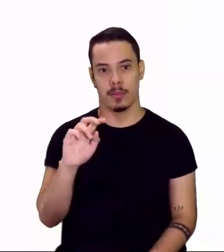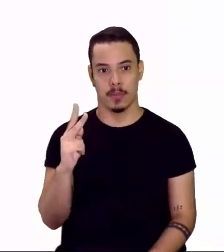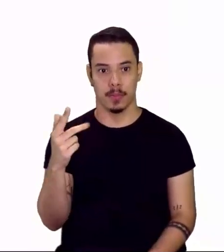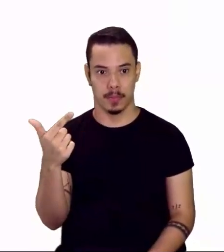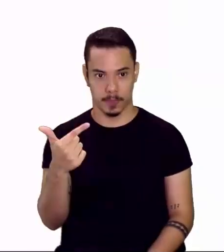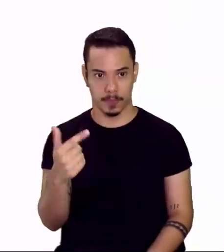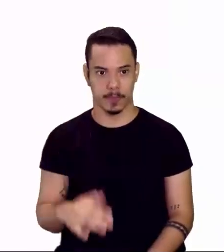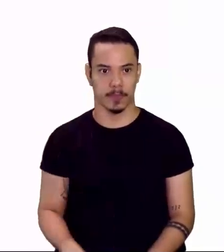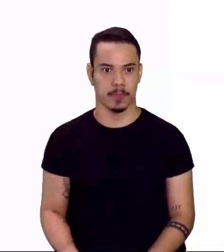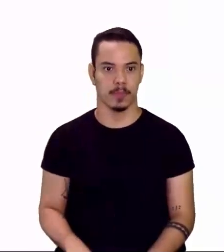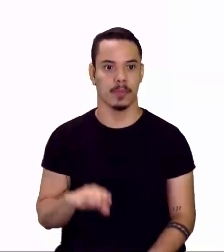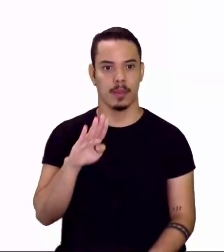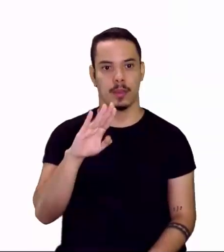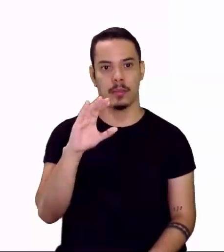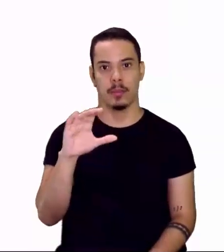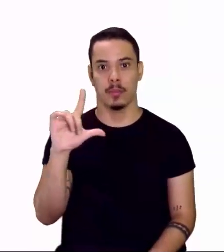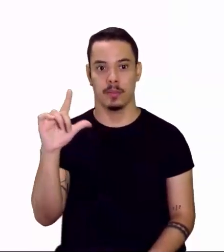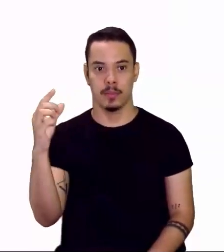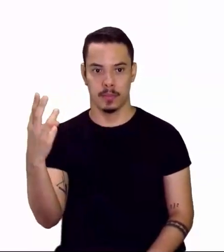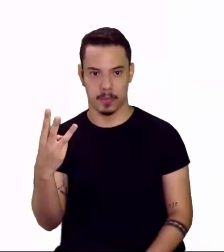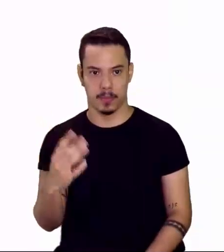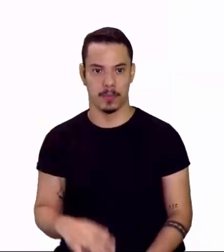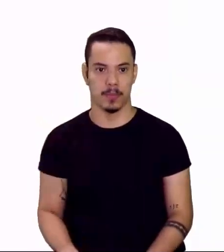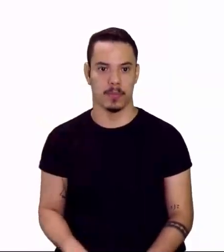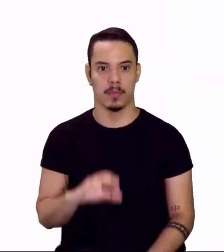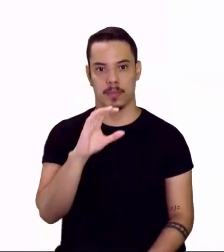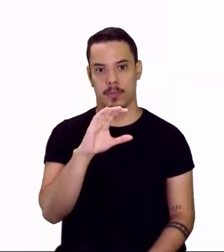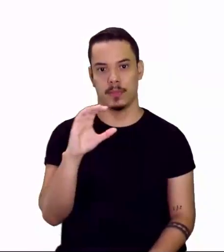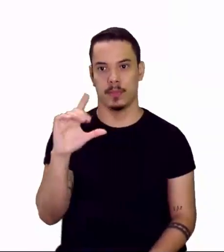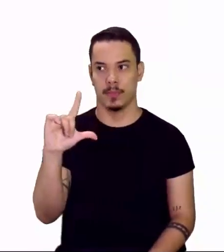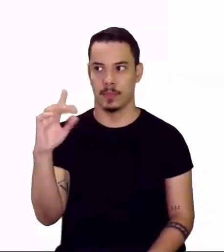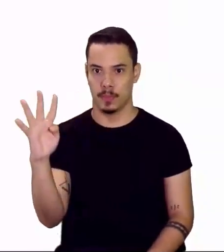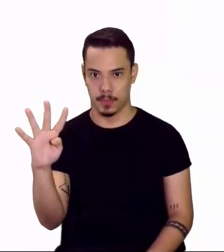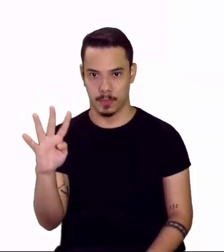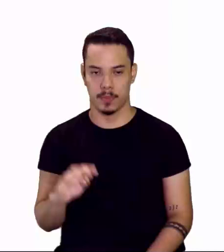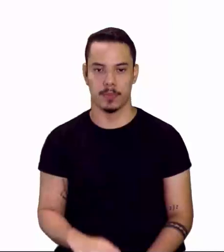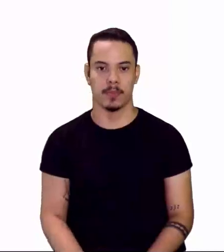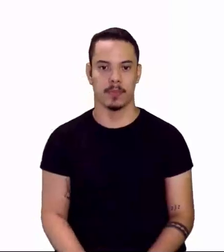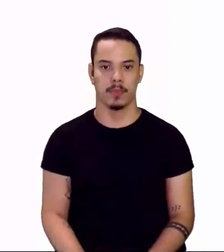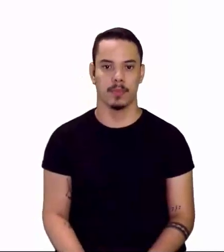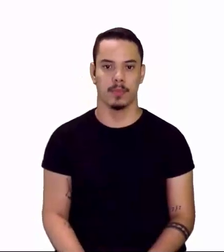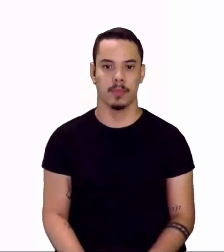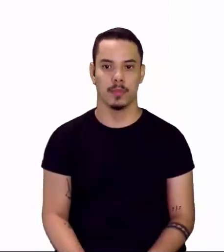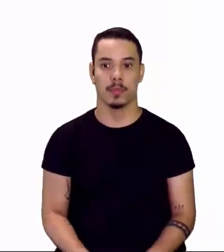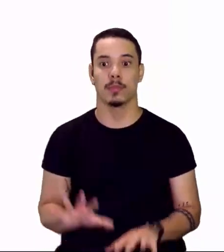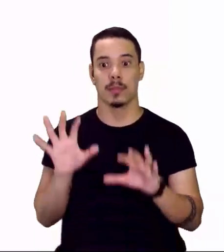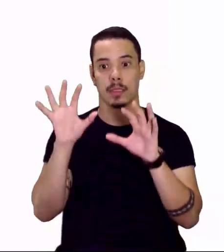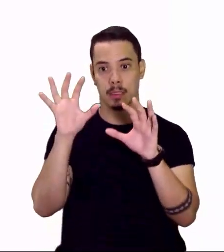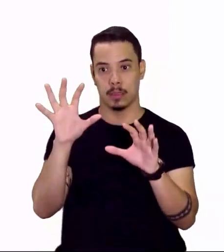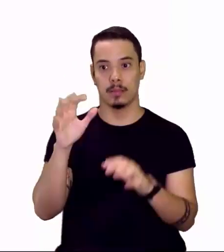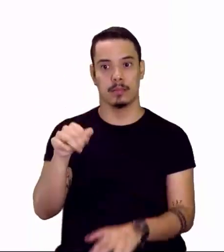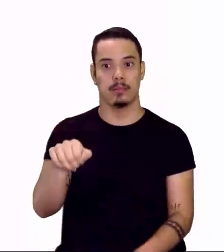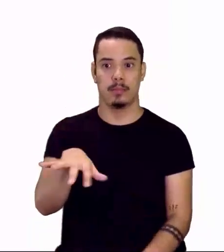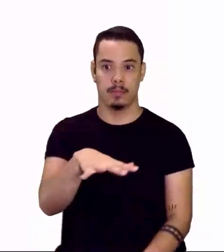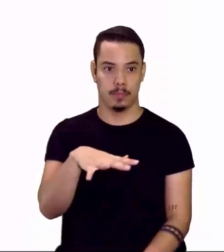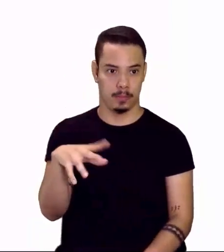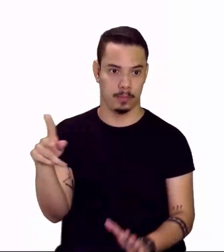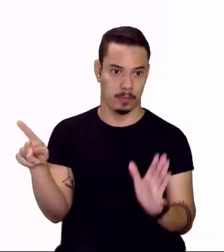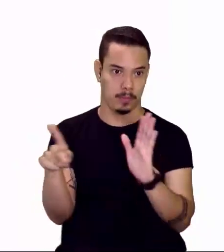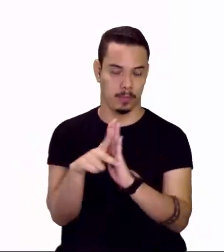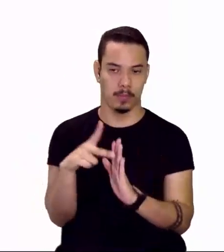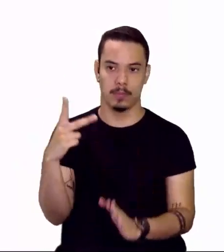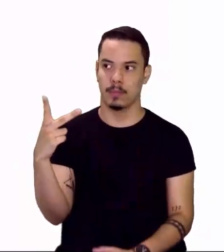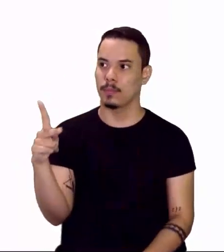BeH2, BeCl3 e CCl4. As configurações espaciais dessas